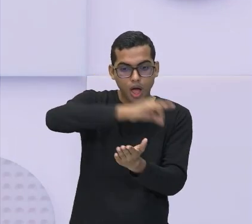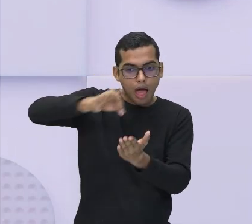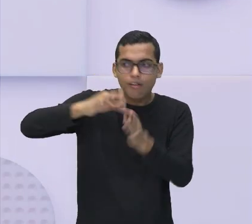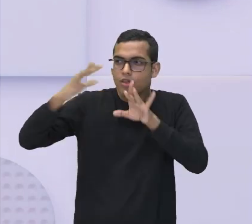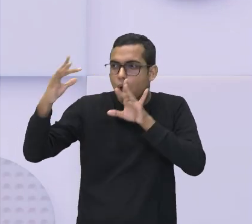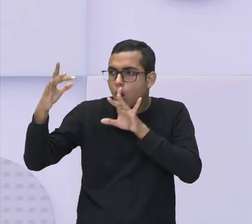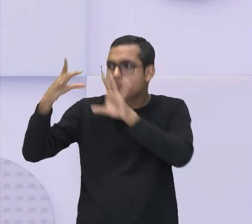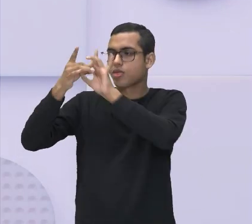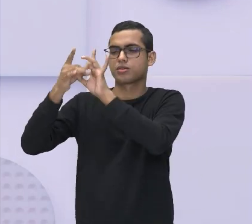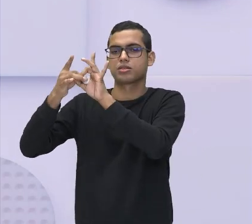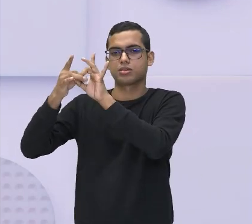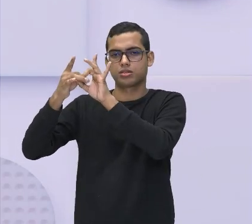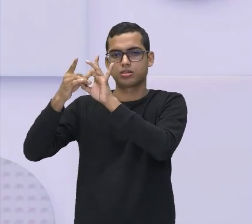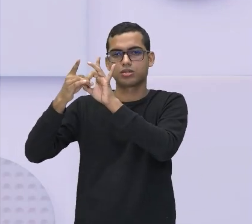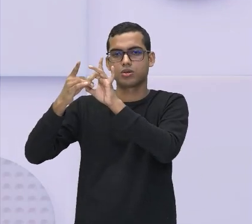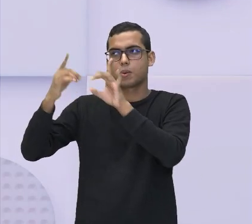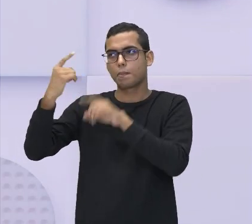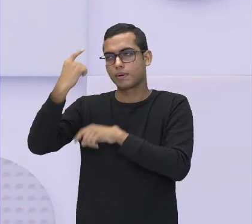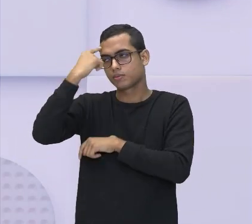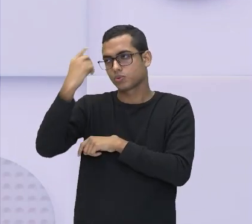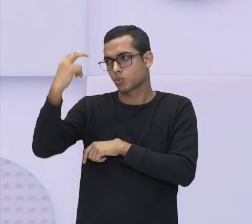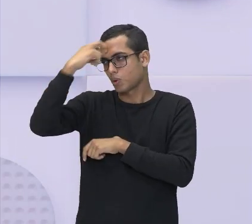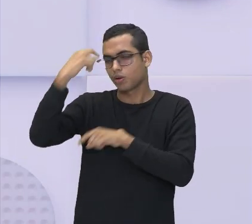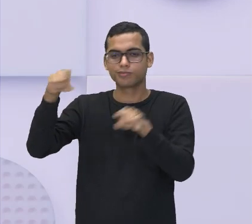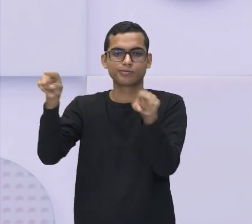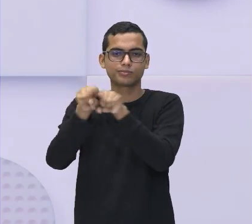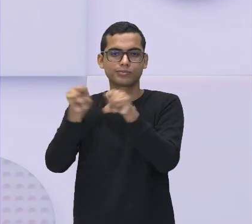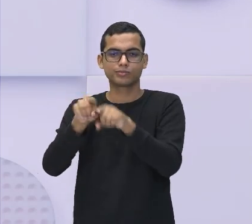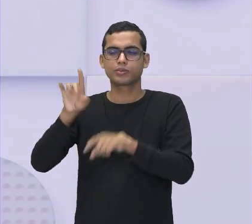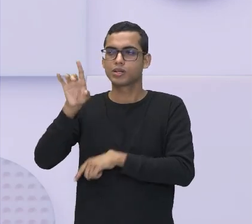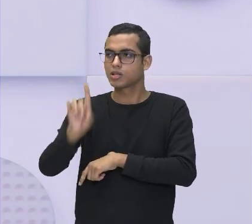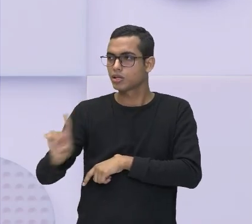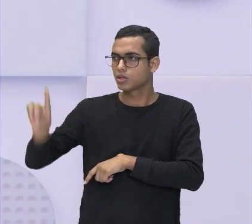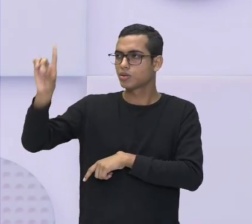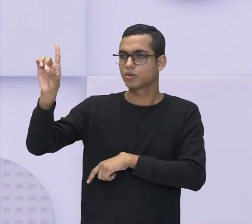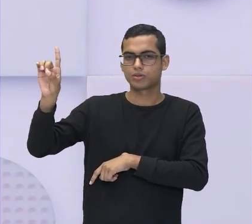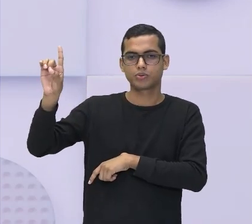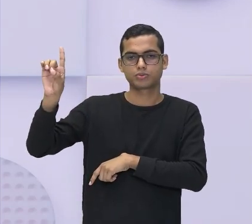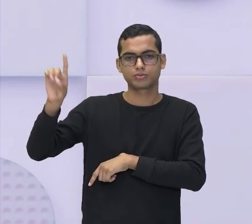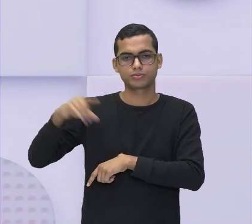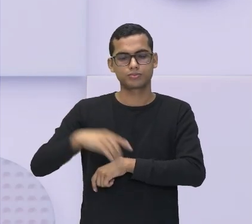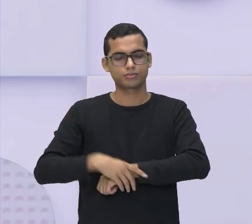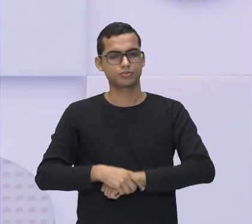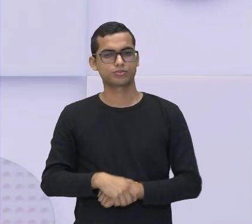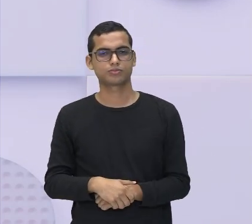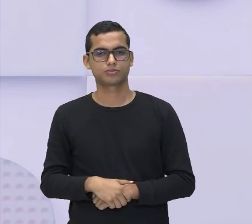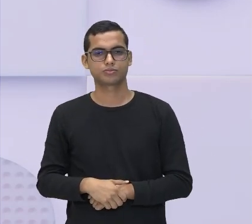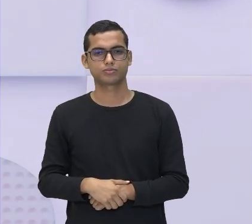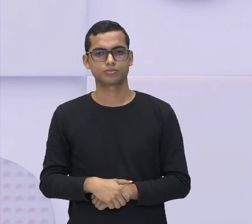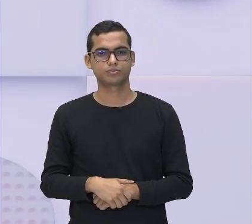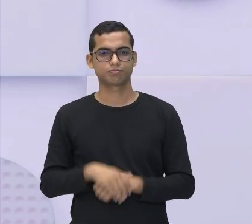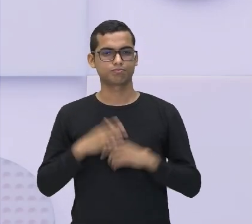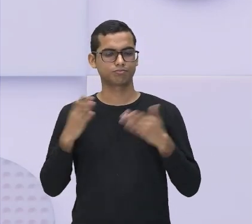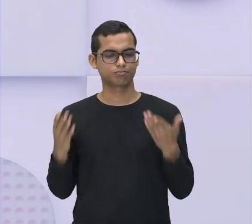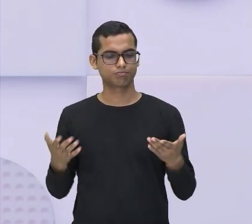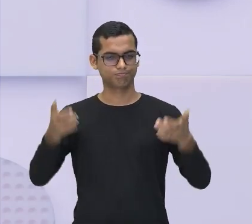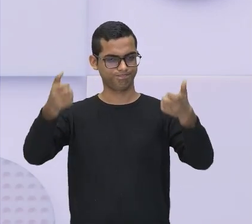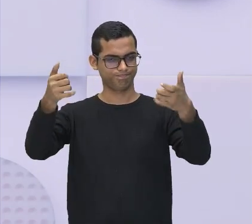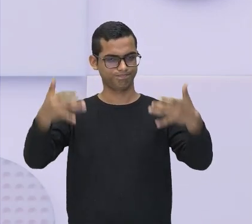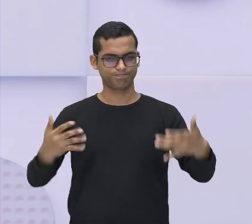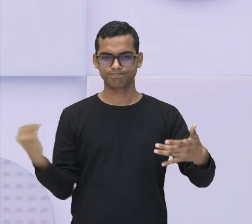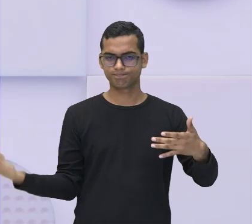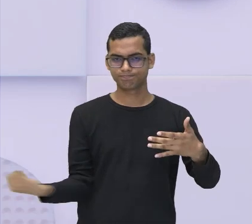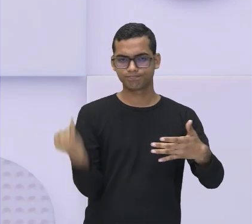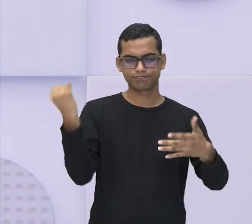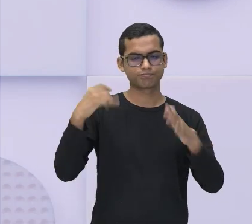pensamento cultural daquela cultura, ok? Bem, até aqui já falamos sobre a importância dos escritos sagrados. Agora eu